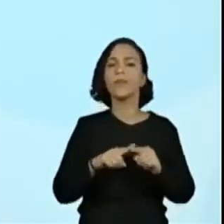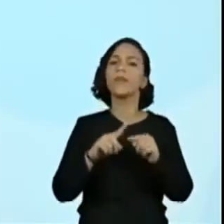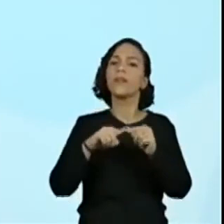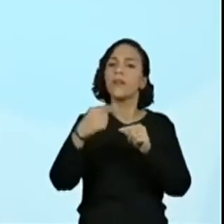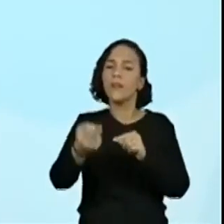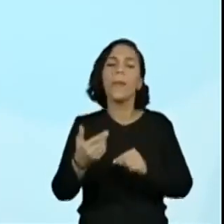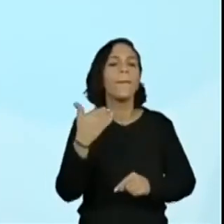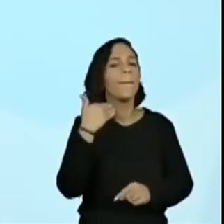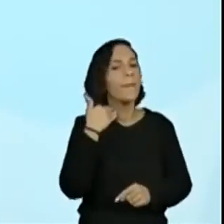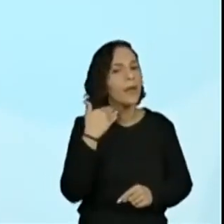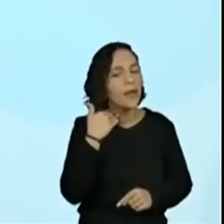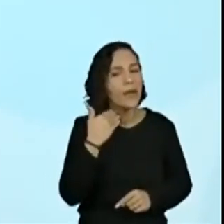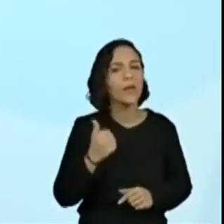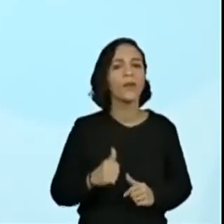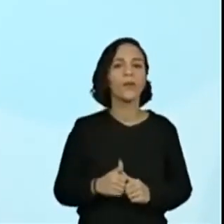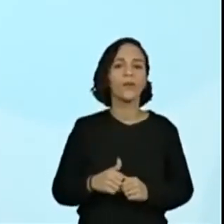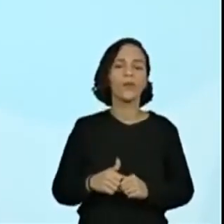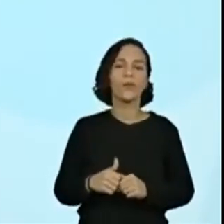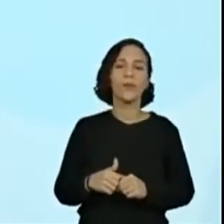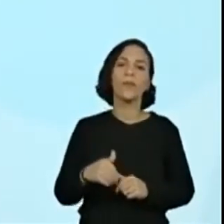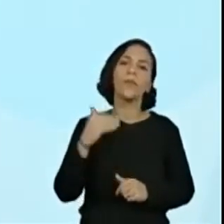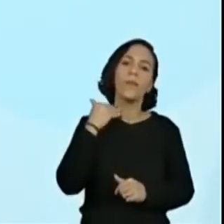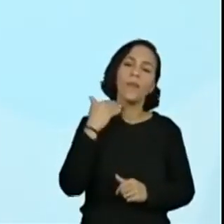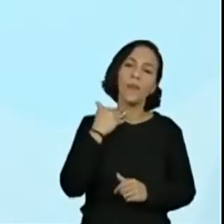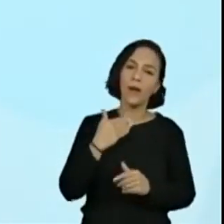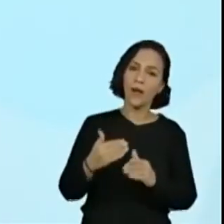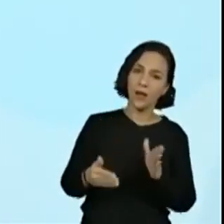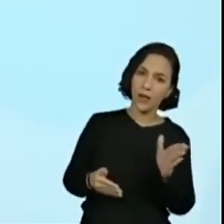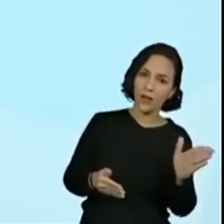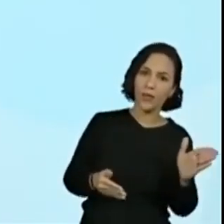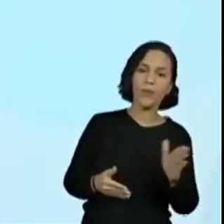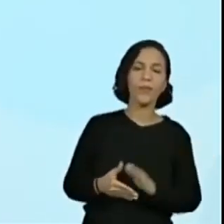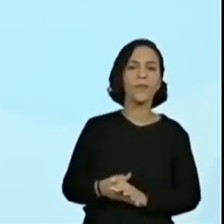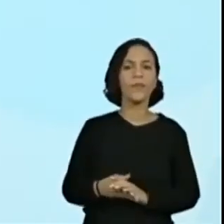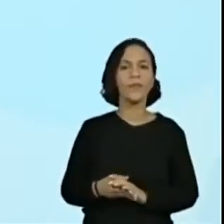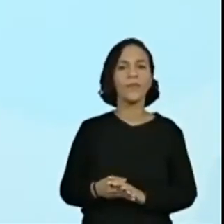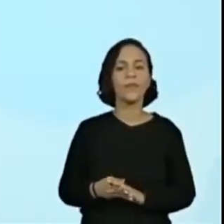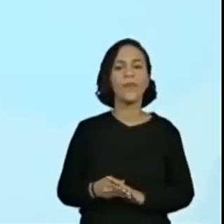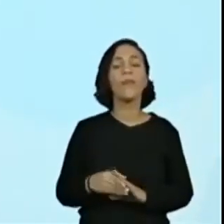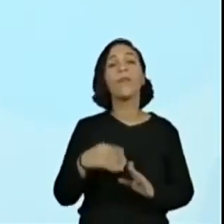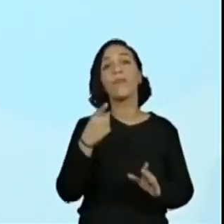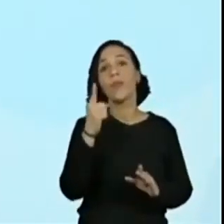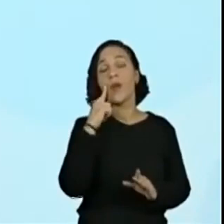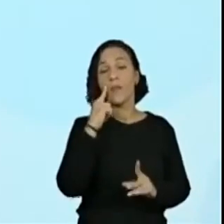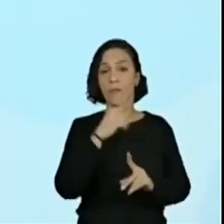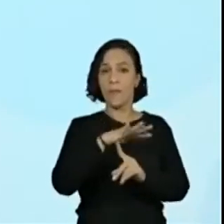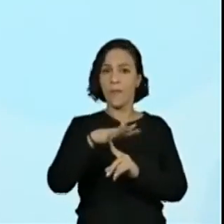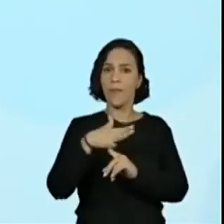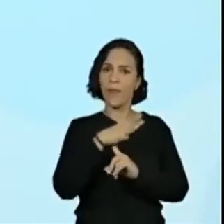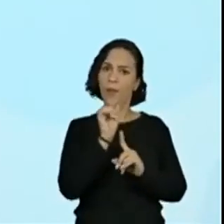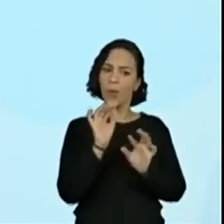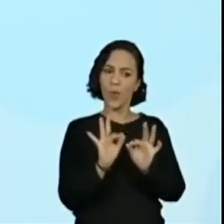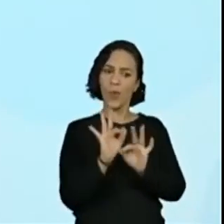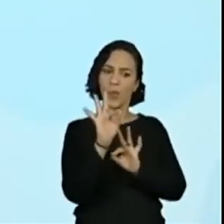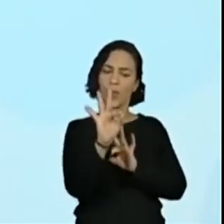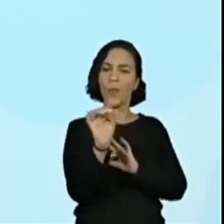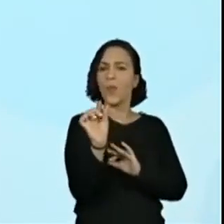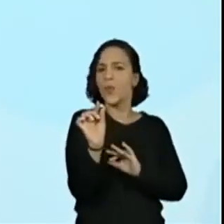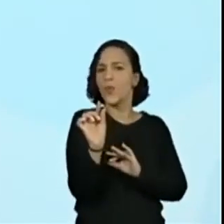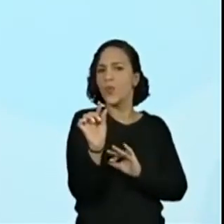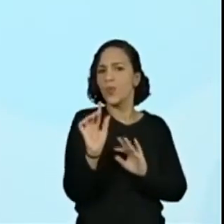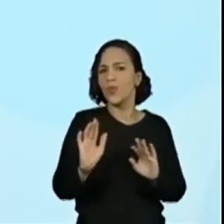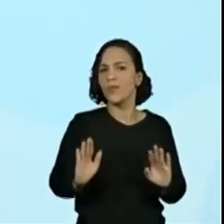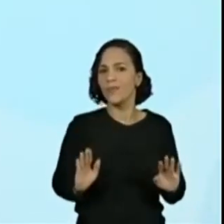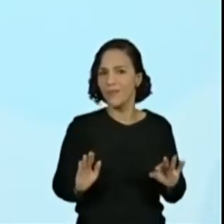pelo banco. A praça, na verdade... É a mais distante desse trajeto, é ou não